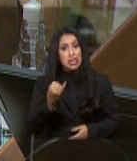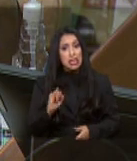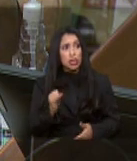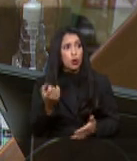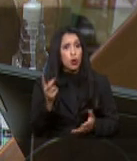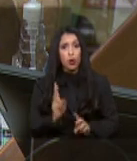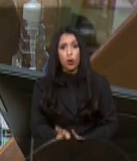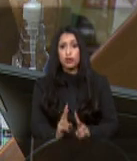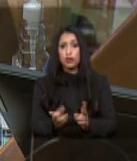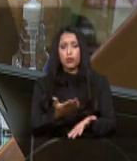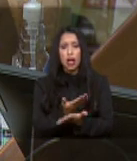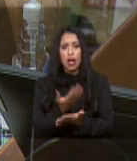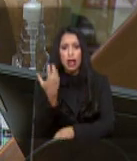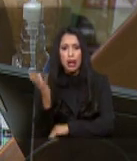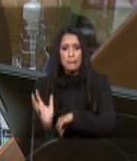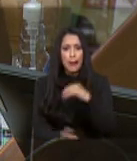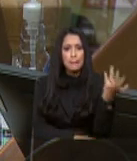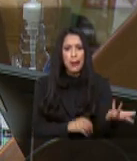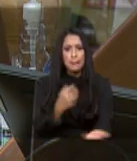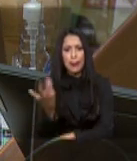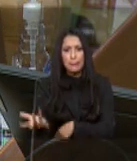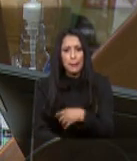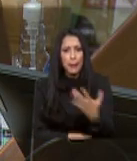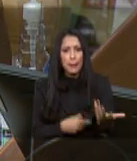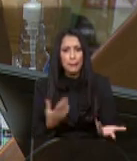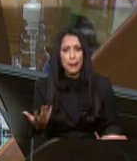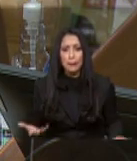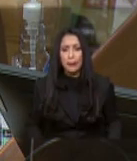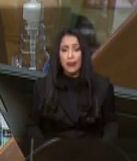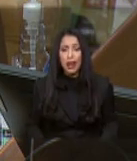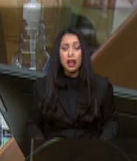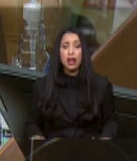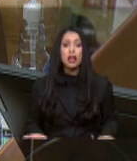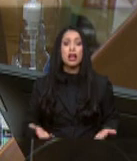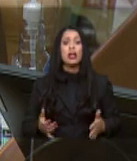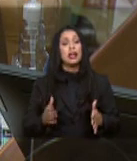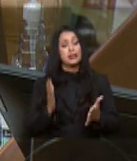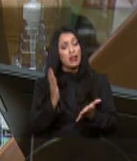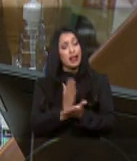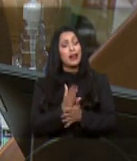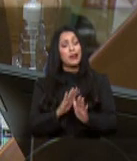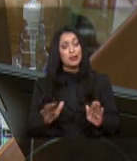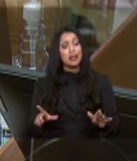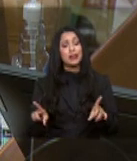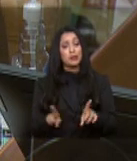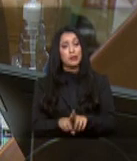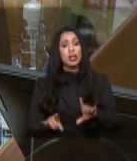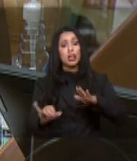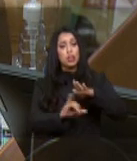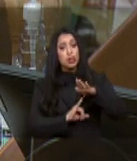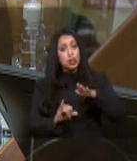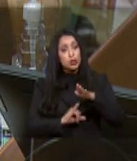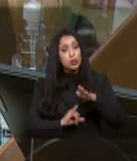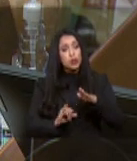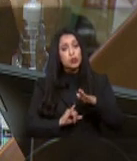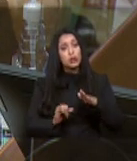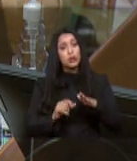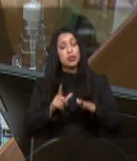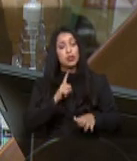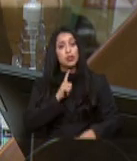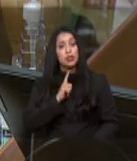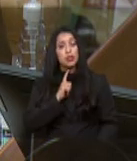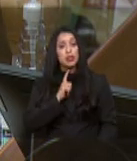a destruição, também a formular destruições de instituições, mantendo-se